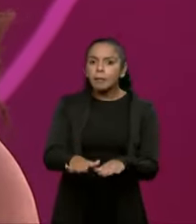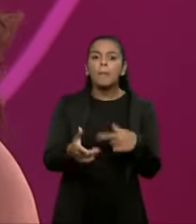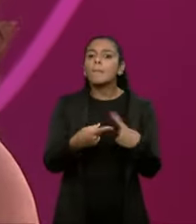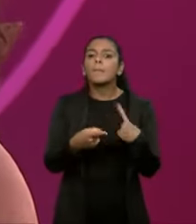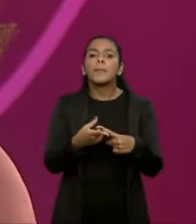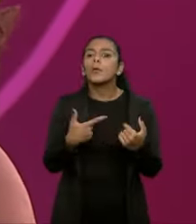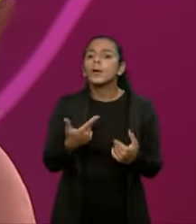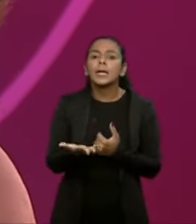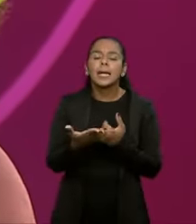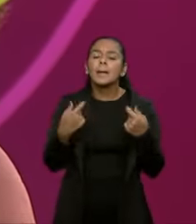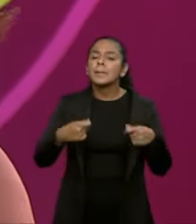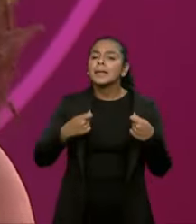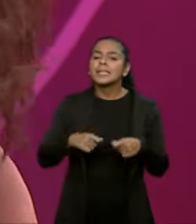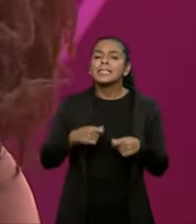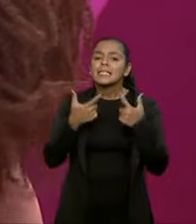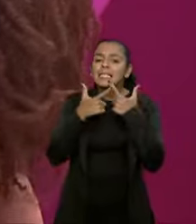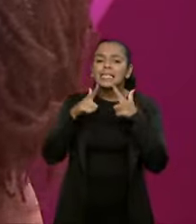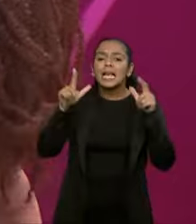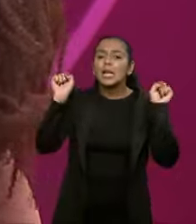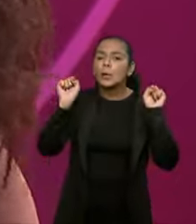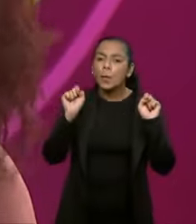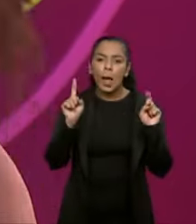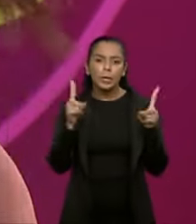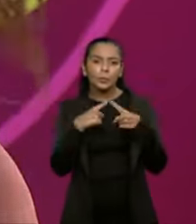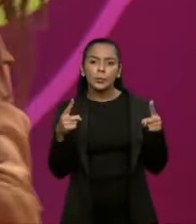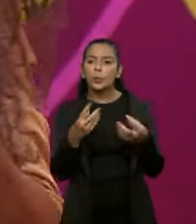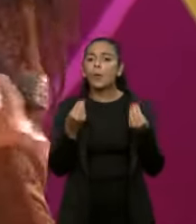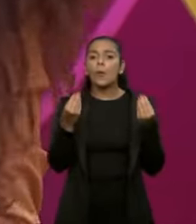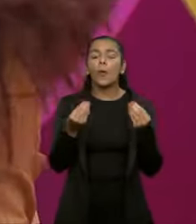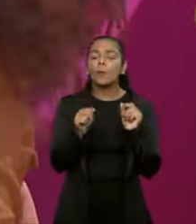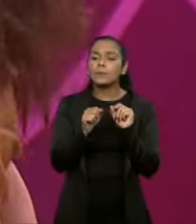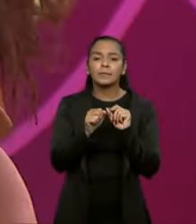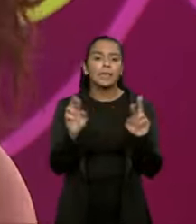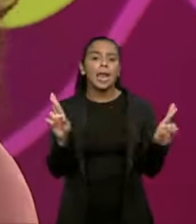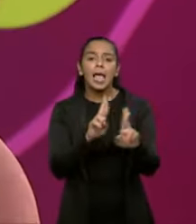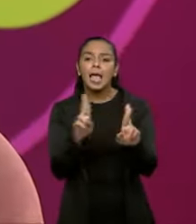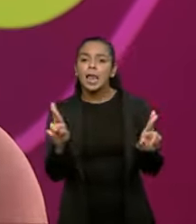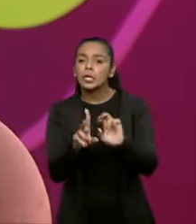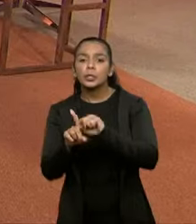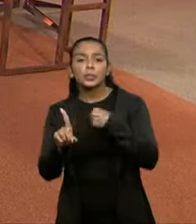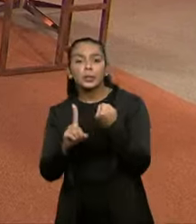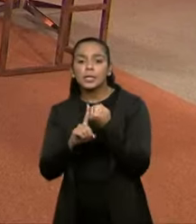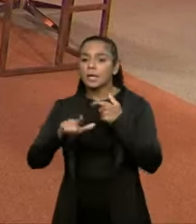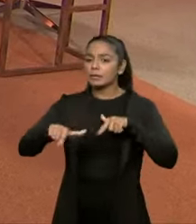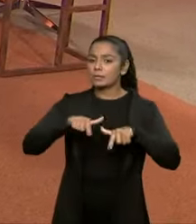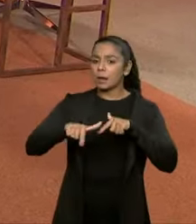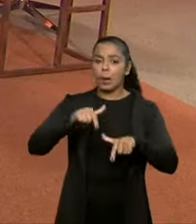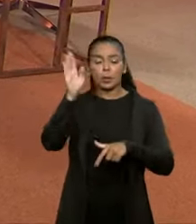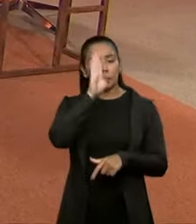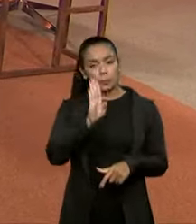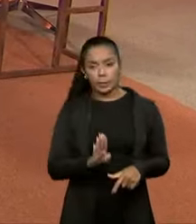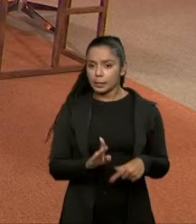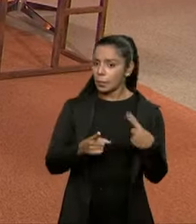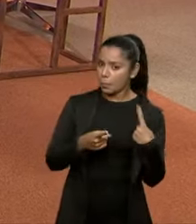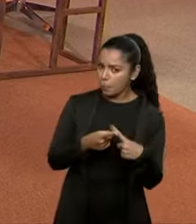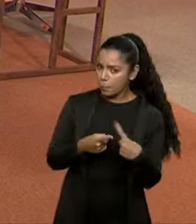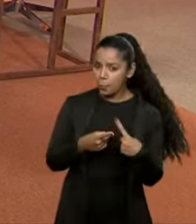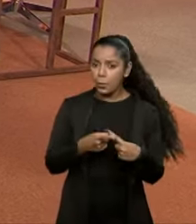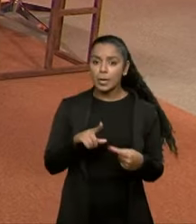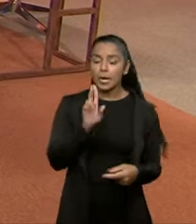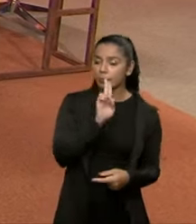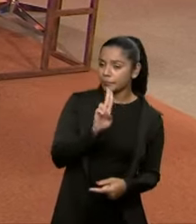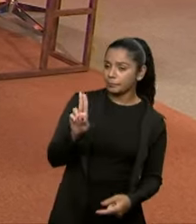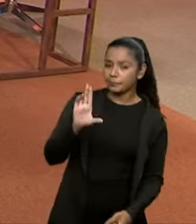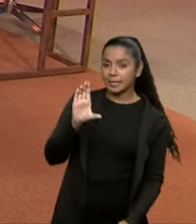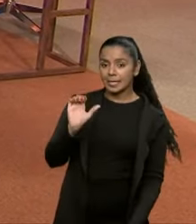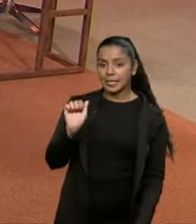será que tinha que ter uma linguagem cifrada? Como é que se construíram as relações sociais e de trabalho, inclusive, no Brasil? Por que que eram chamados de